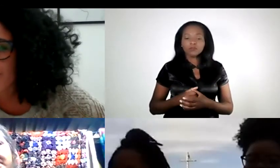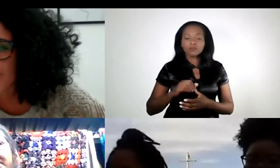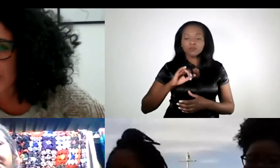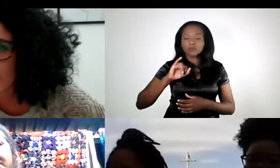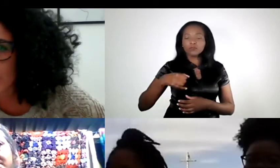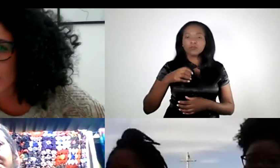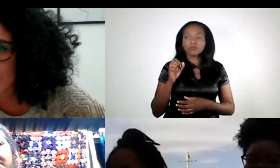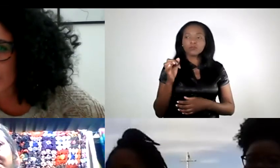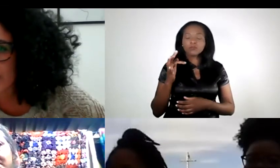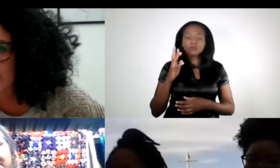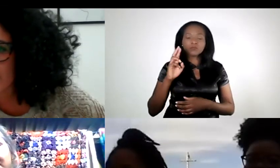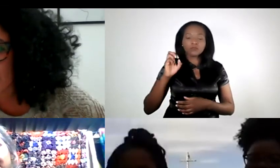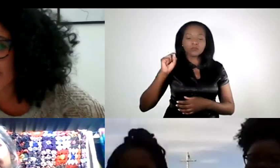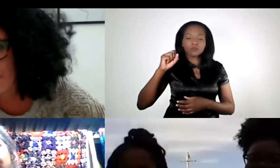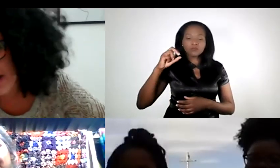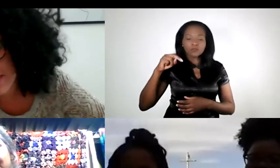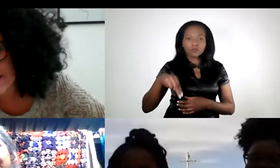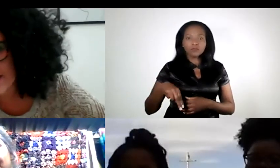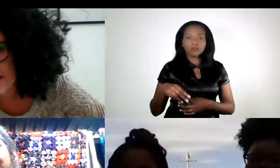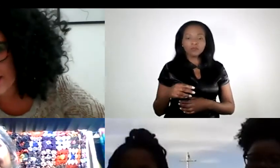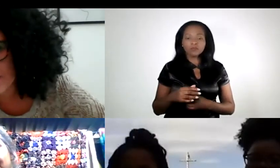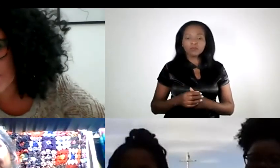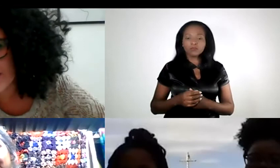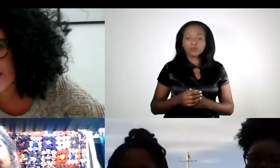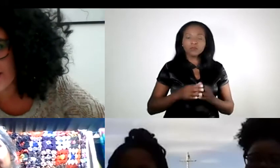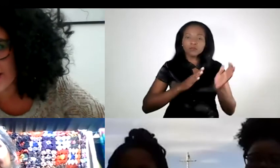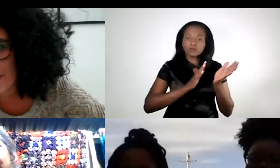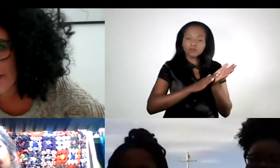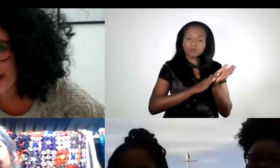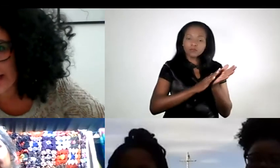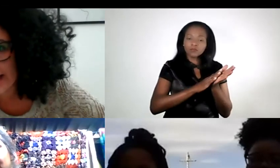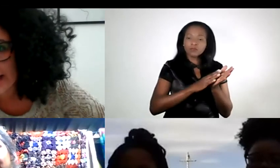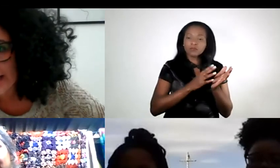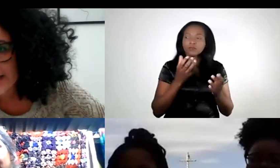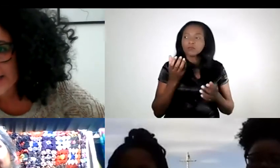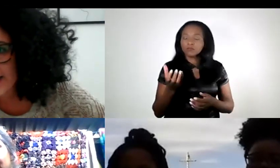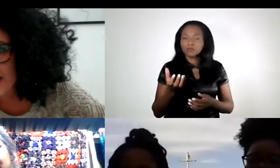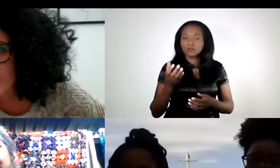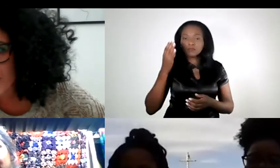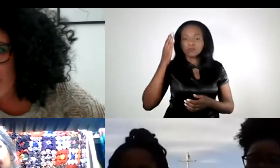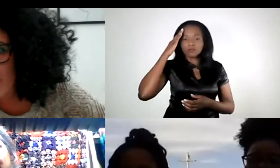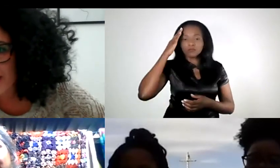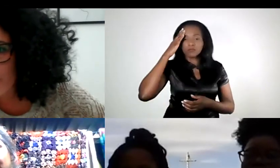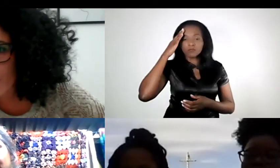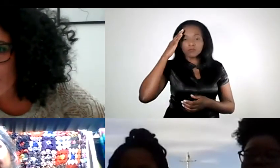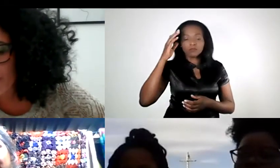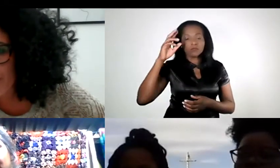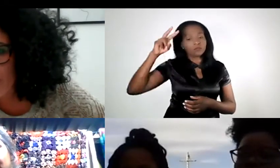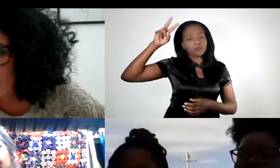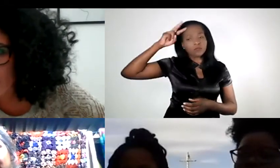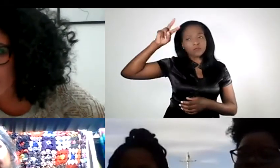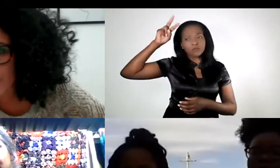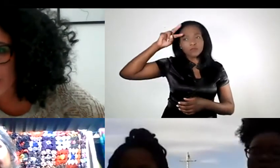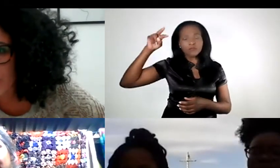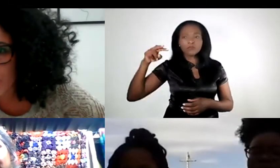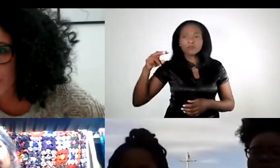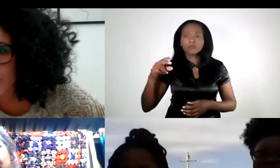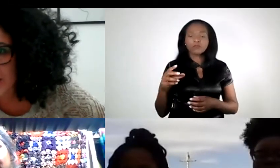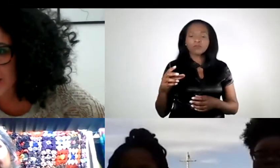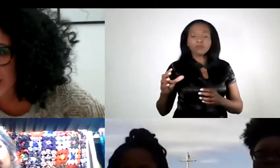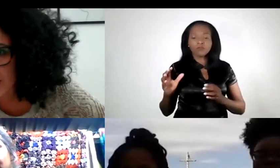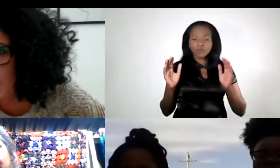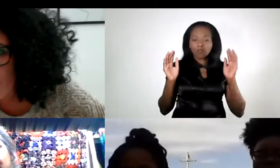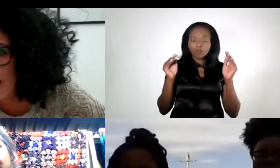Jefferson falou, está parabenizando. Eu gostaria de saber se a história tem algum foco de